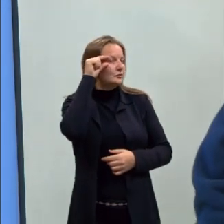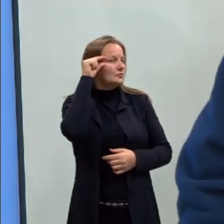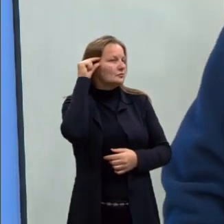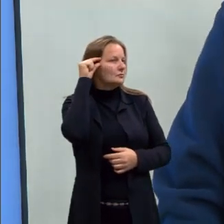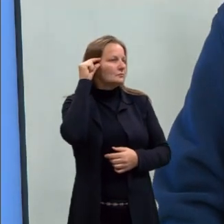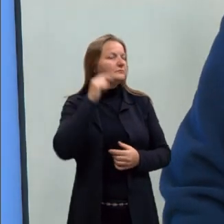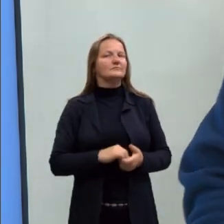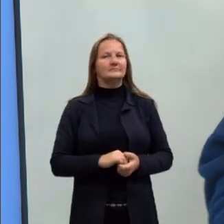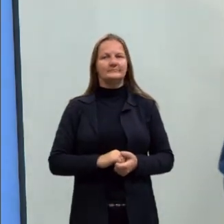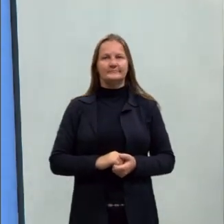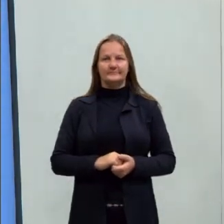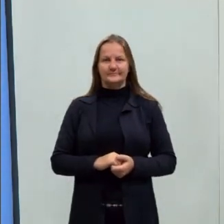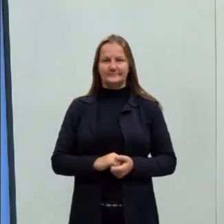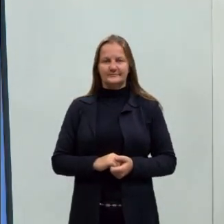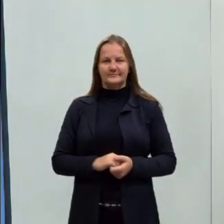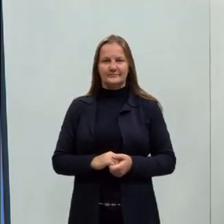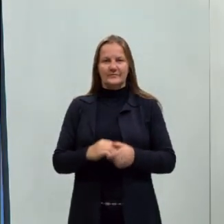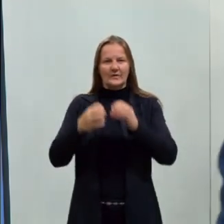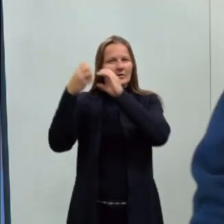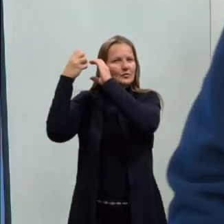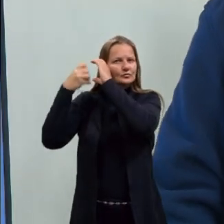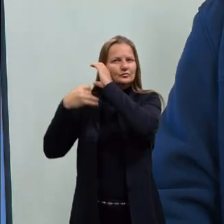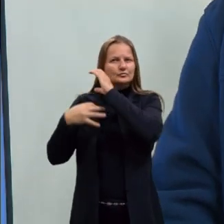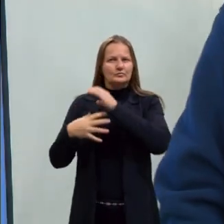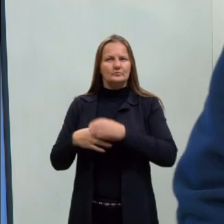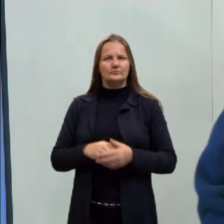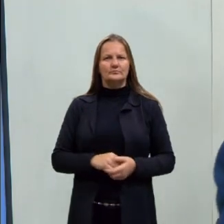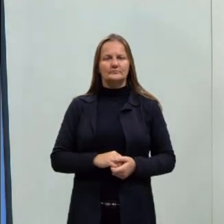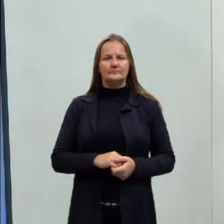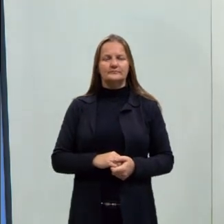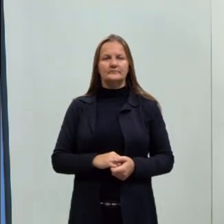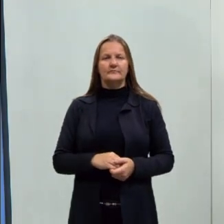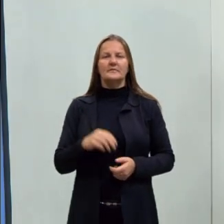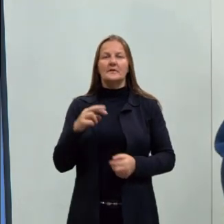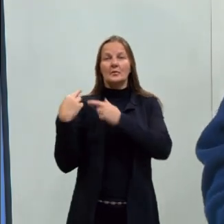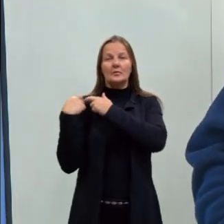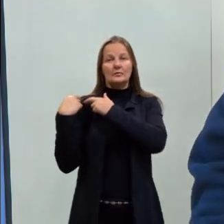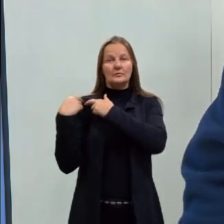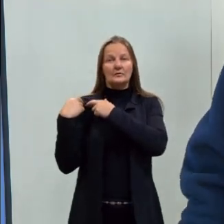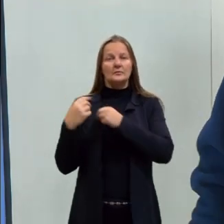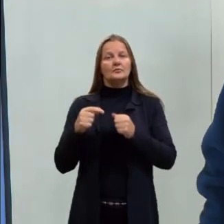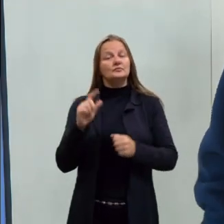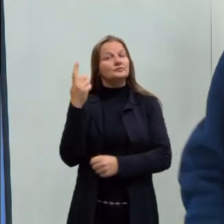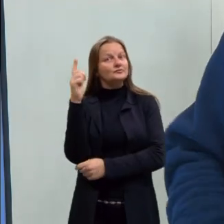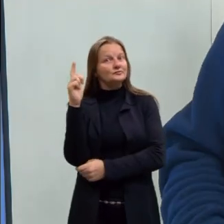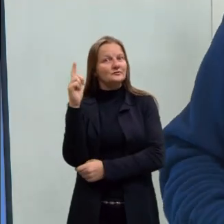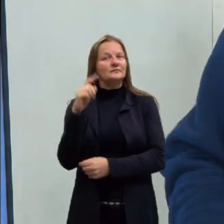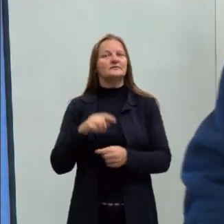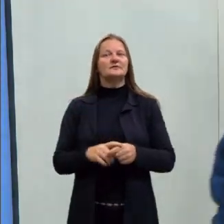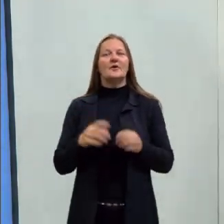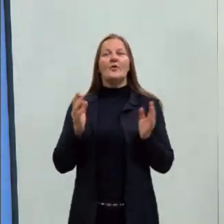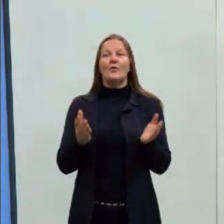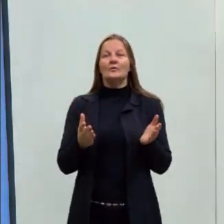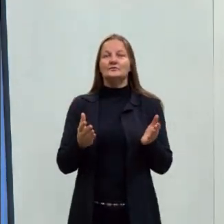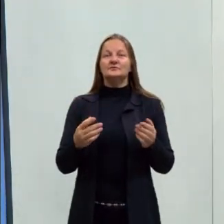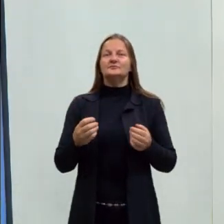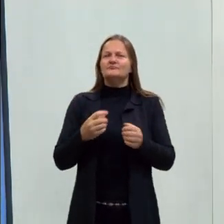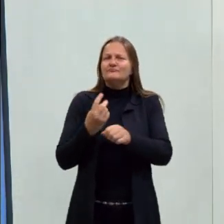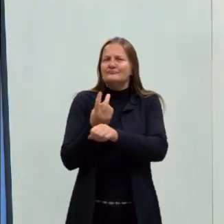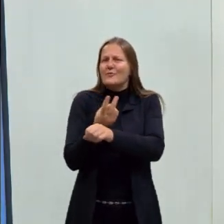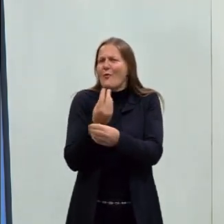largas certo então é isso que eu escrevi aí para você sou eu e eu sou responsável então pela parte de geografia né E nós vamos